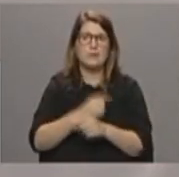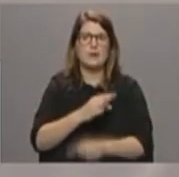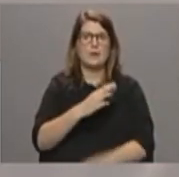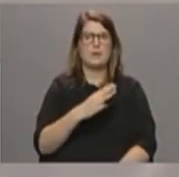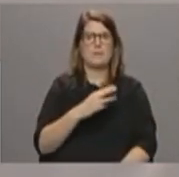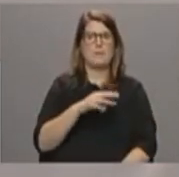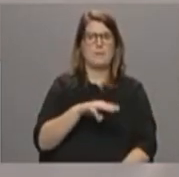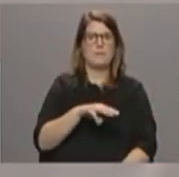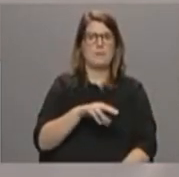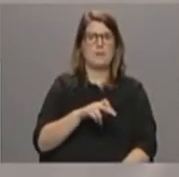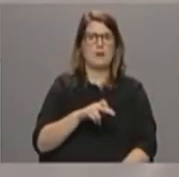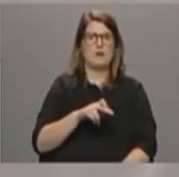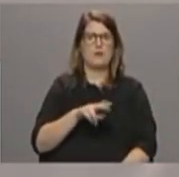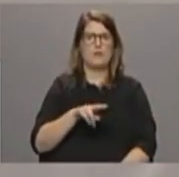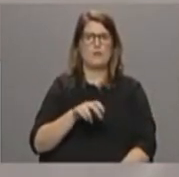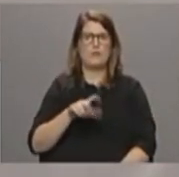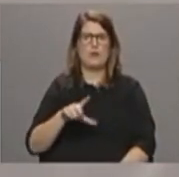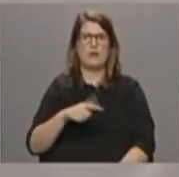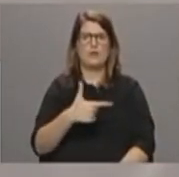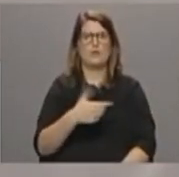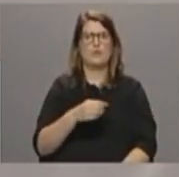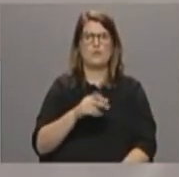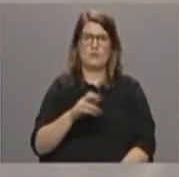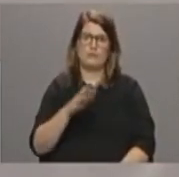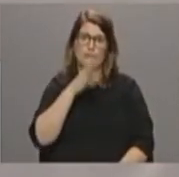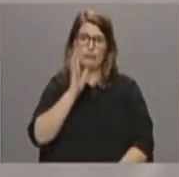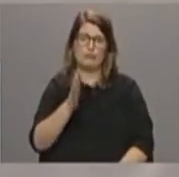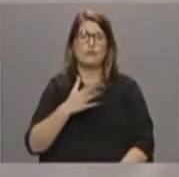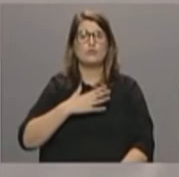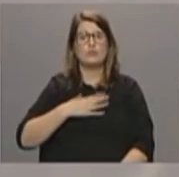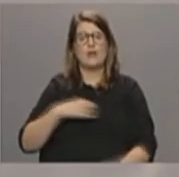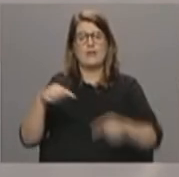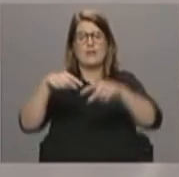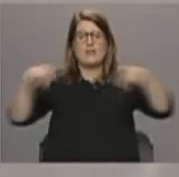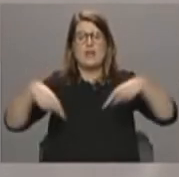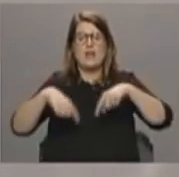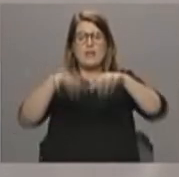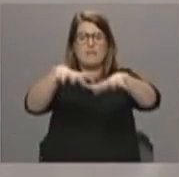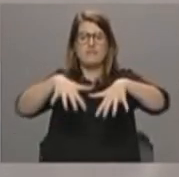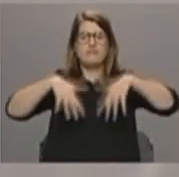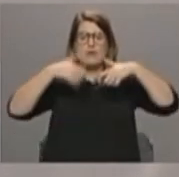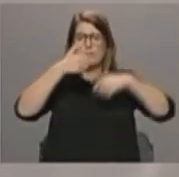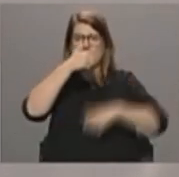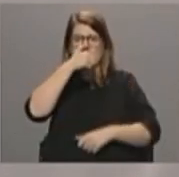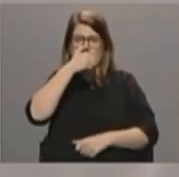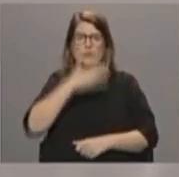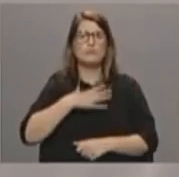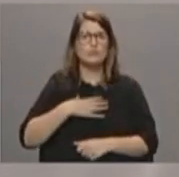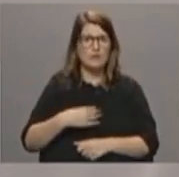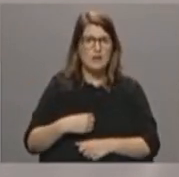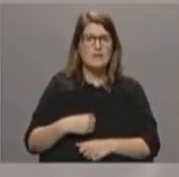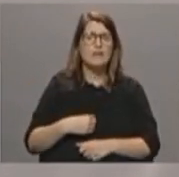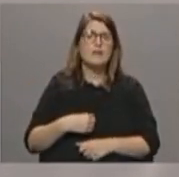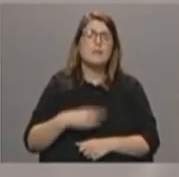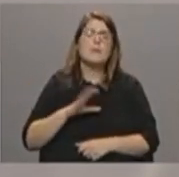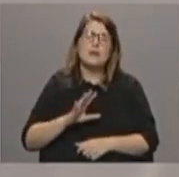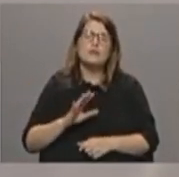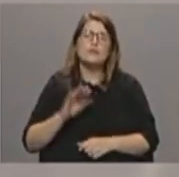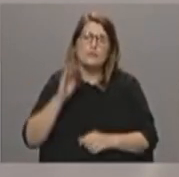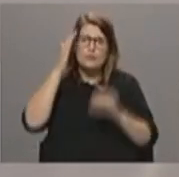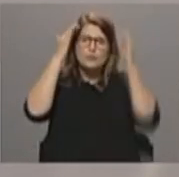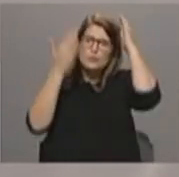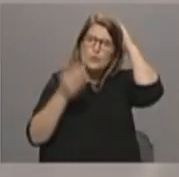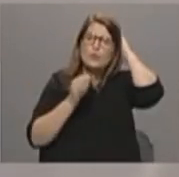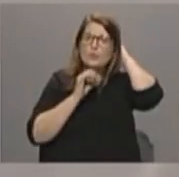disse, gostaríamos de ter tido a sala cheia, mas sabemos que isso há de chegar o tempo,